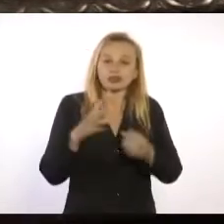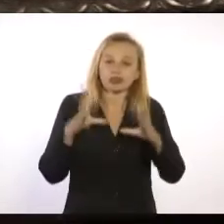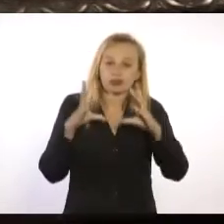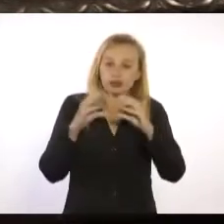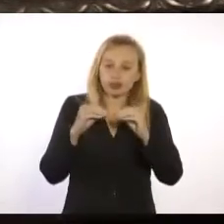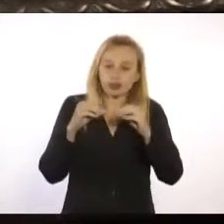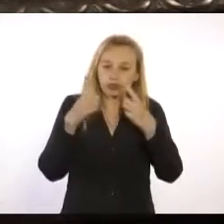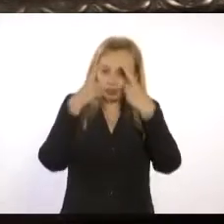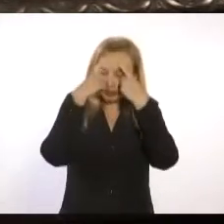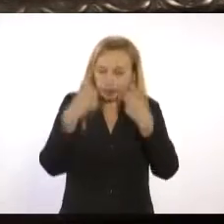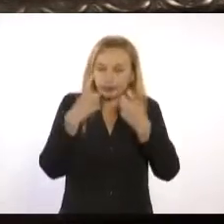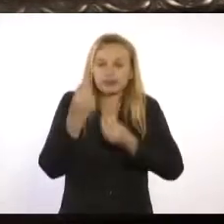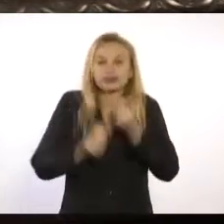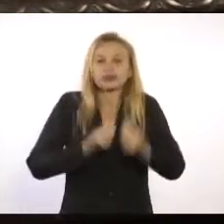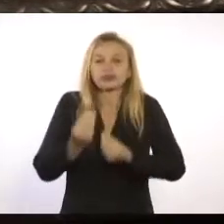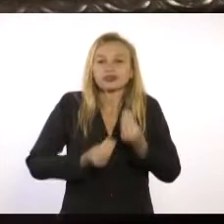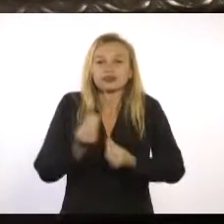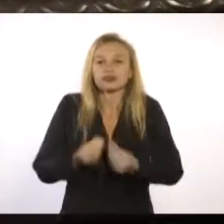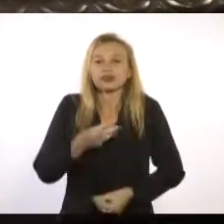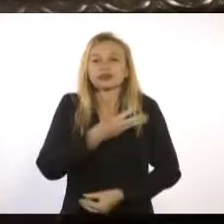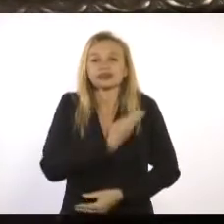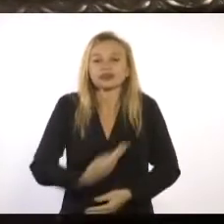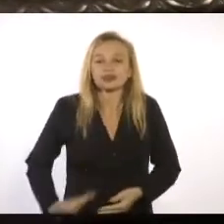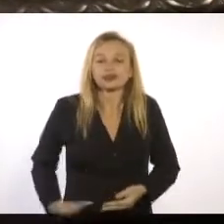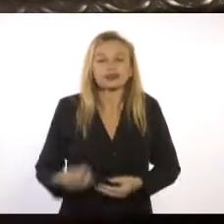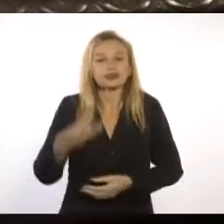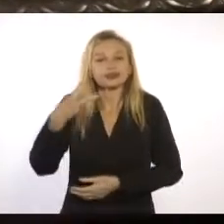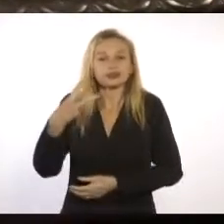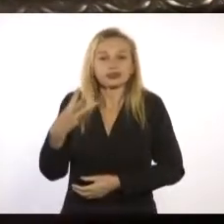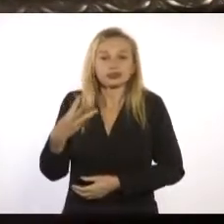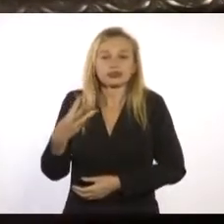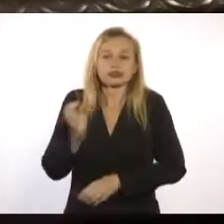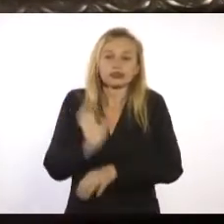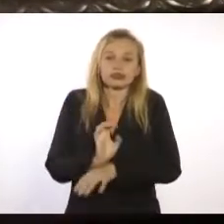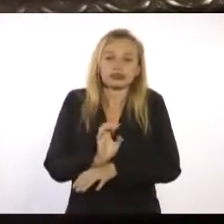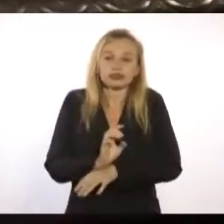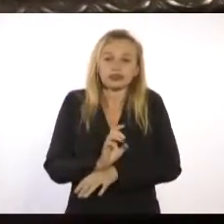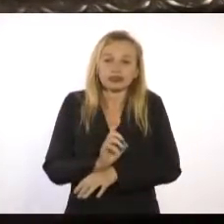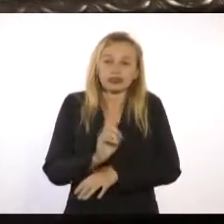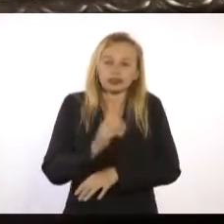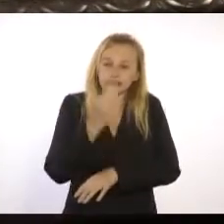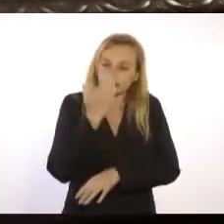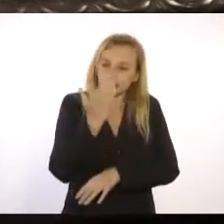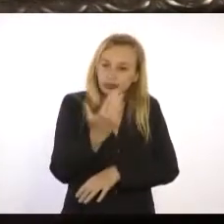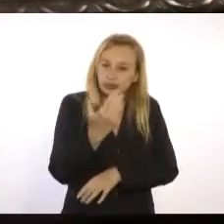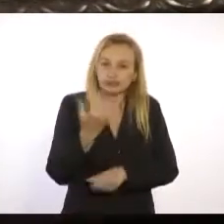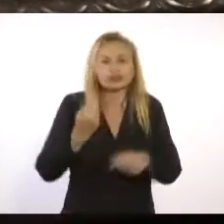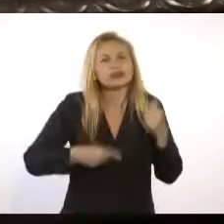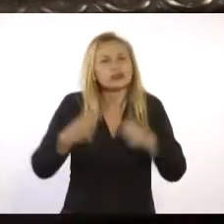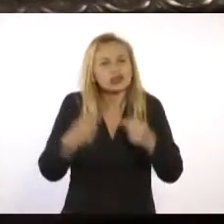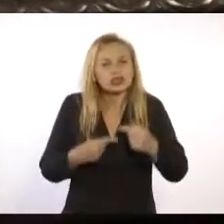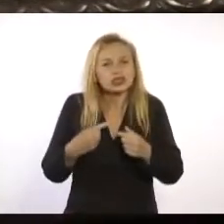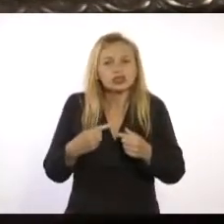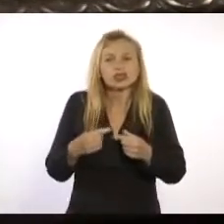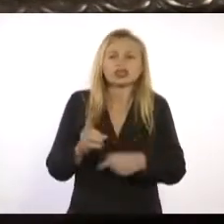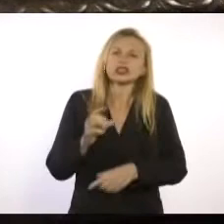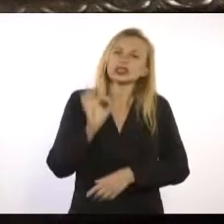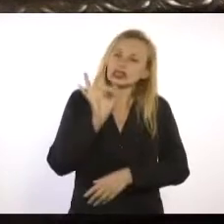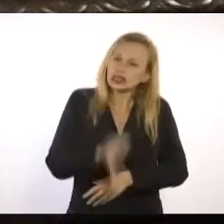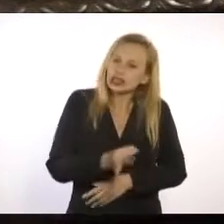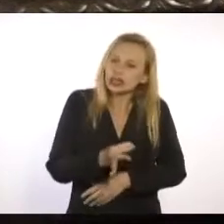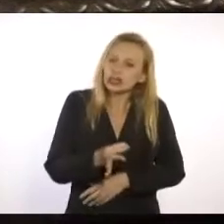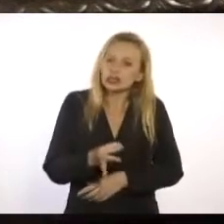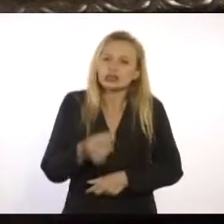violenta, como o governador do estado não se coloca à frente de um debate que seja concreto, que seja